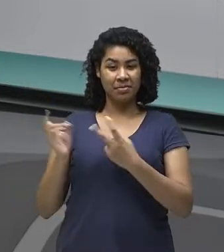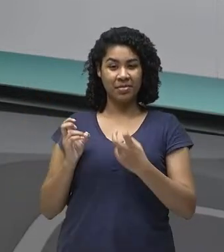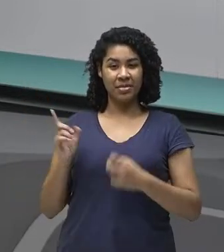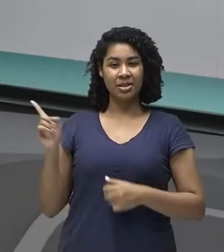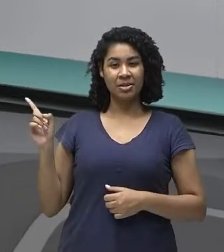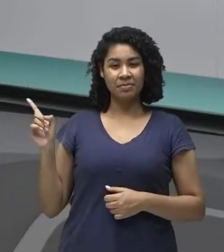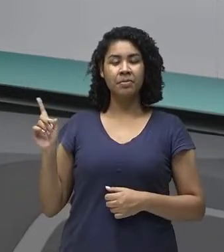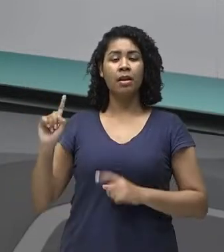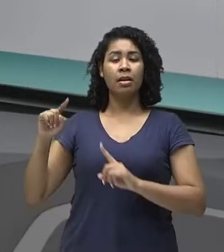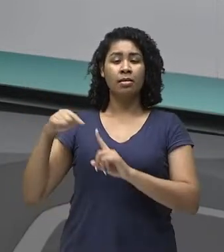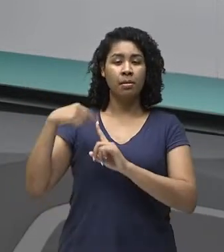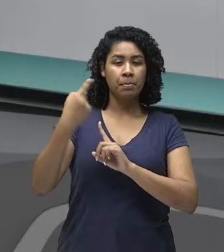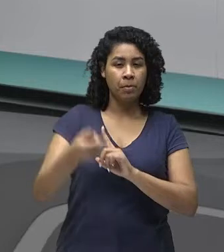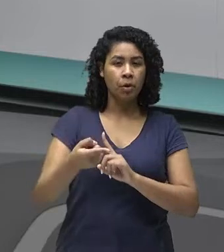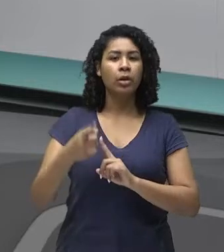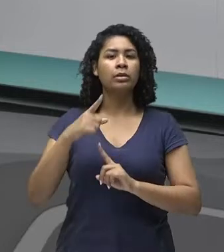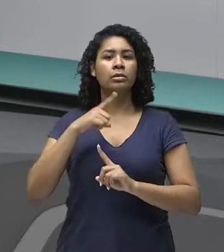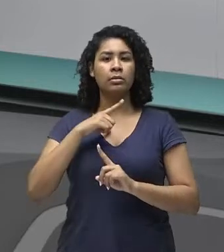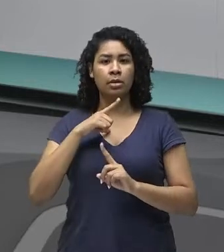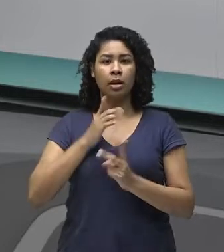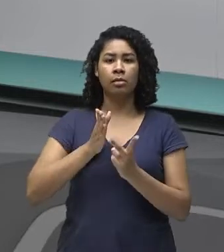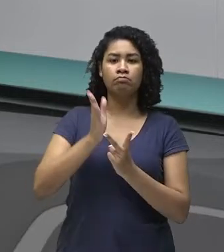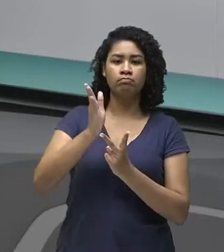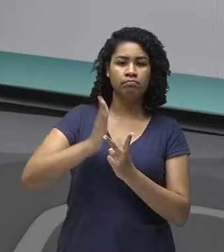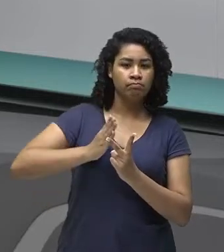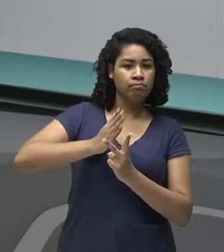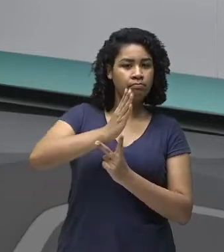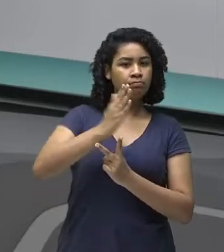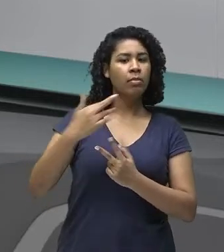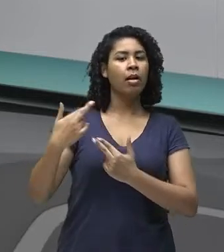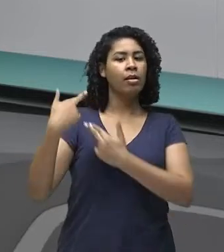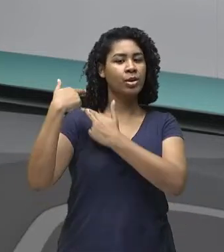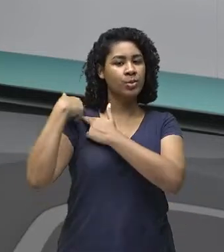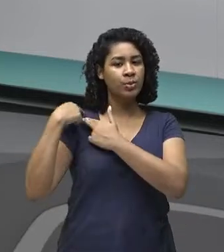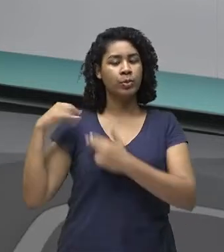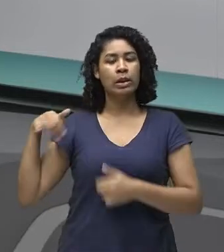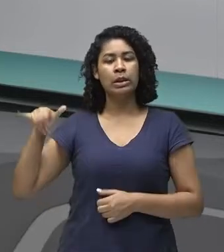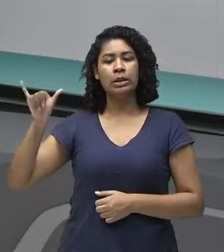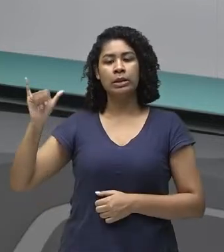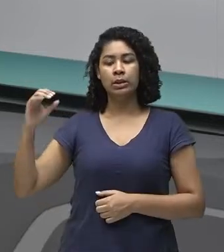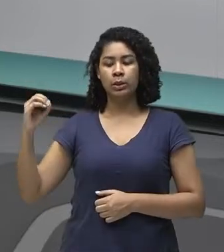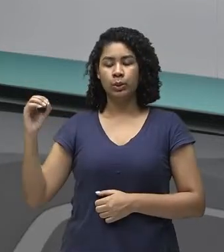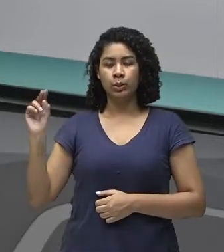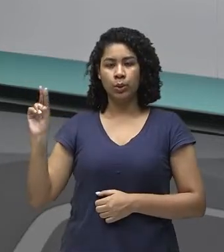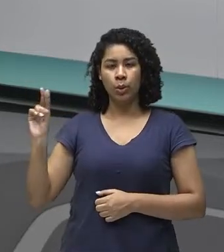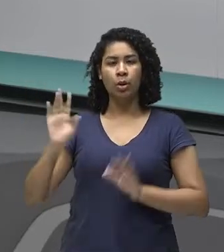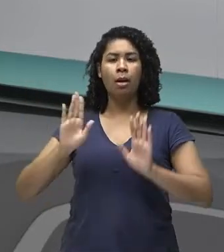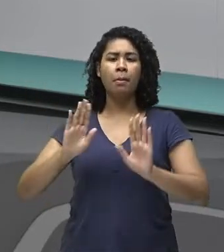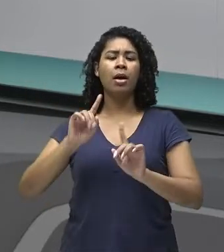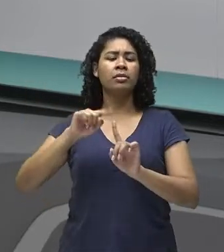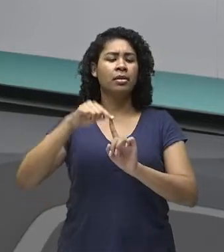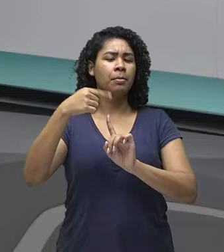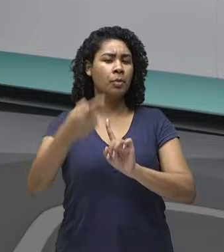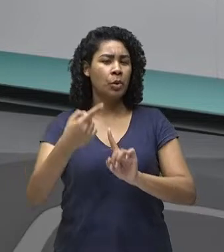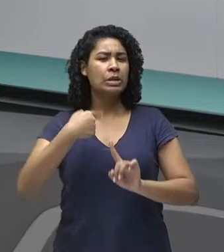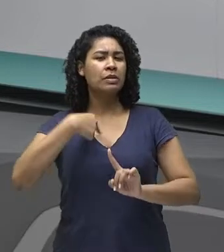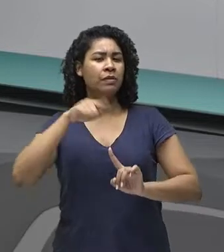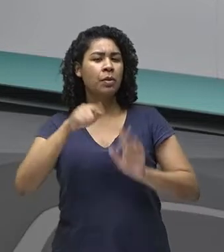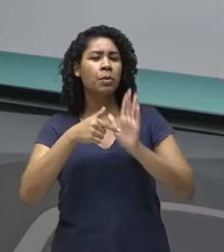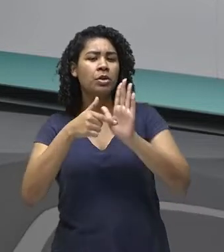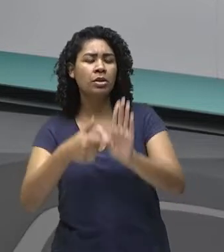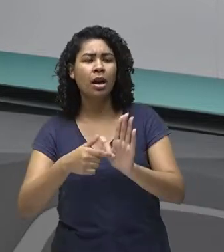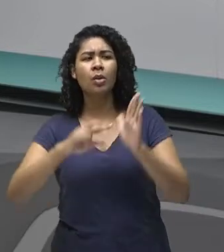mais tarde, ele serve para duas situações. E aí a gente vai aprender também como que eu vou saber diferenciar, né? Qual